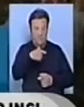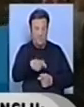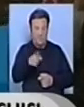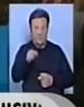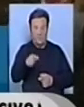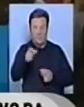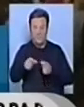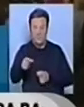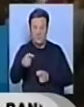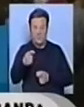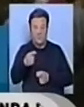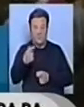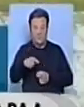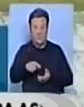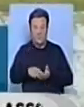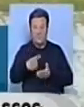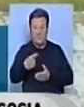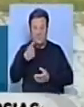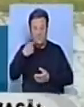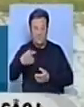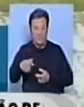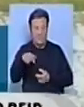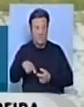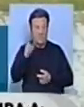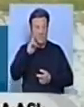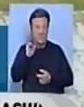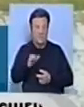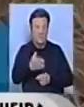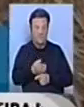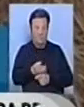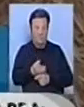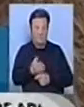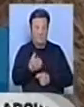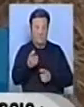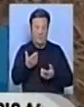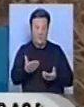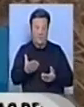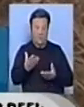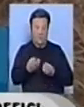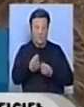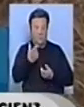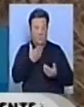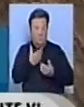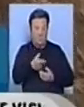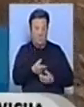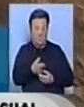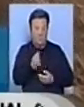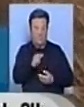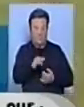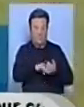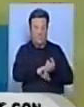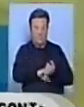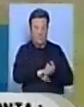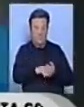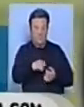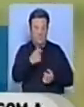também pessoas com necessidades especiais. Este dia é comemorado precisamente agora com um teatro da